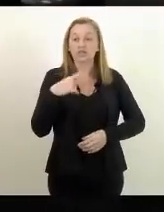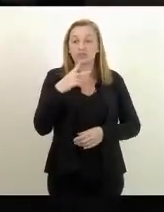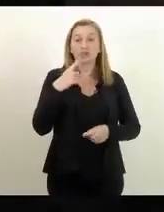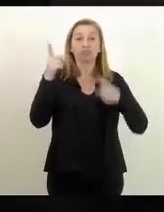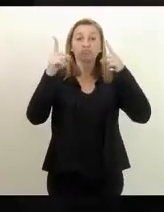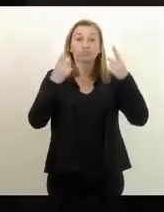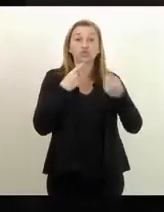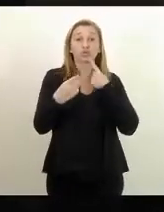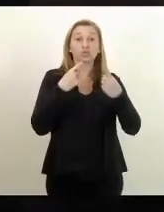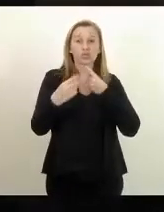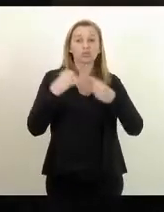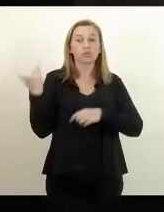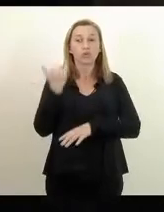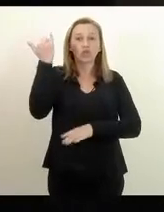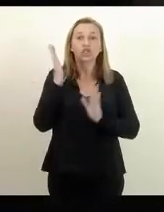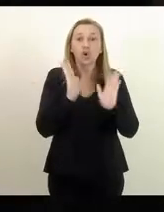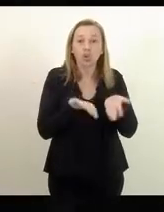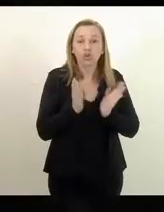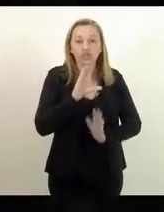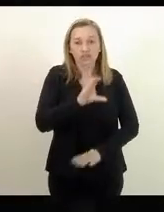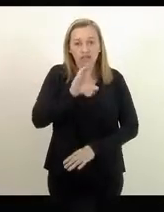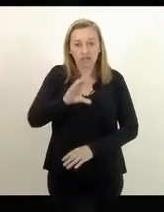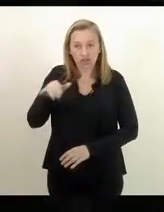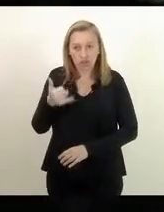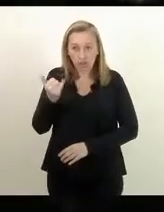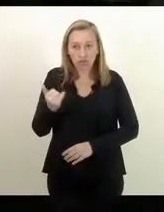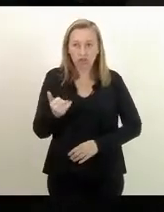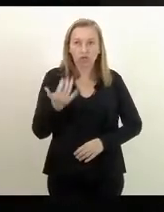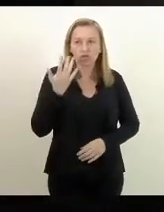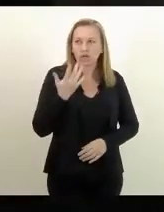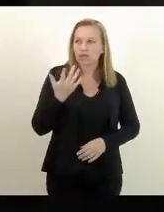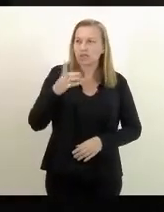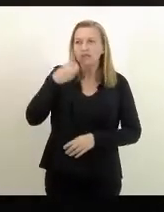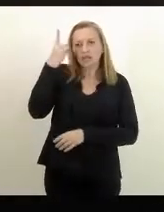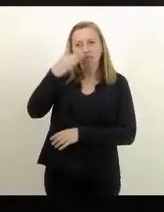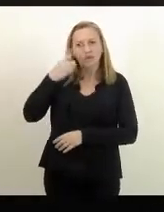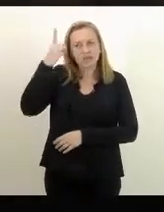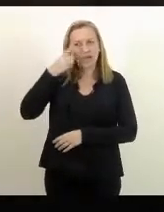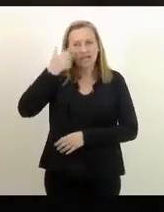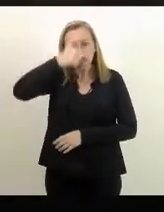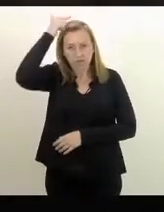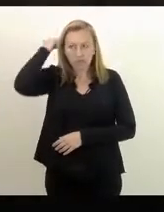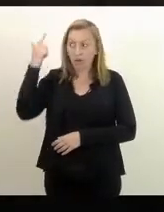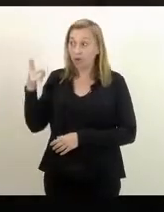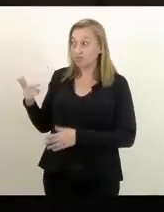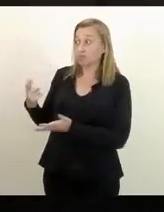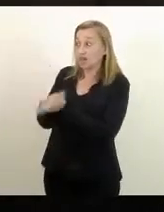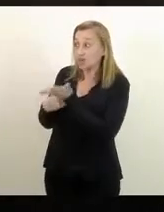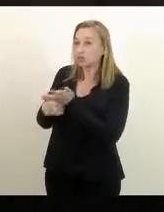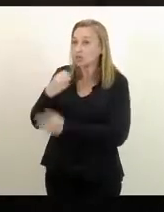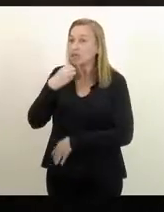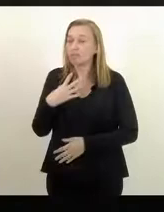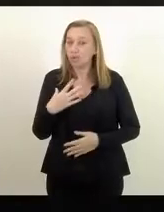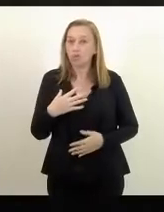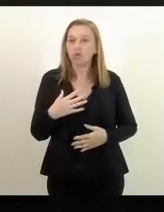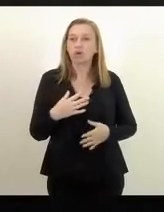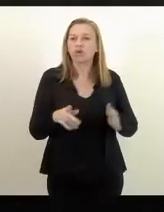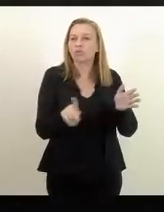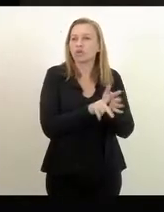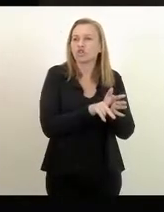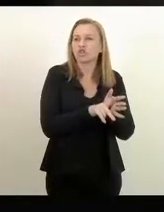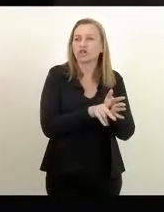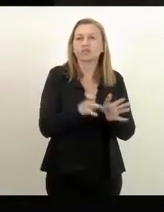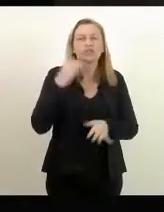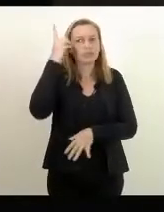discussão. Hoje, na CCJ, se não me engano, deputado Luiz Paulo, me ajude, que é um bom, nós debatemos um projeto de autoria